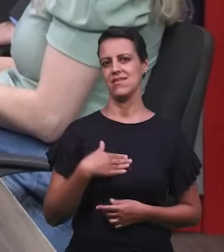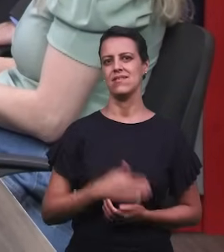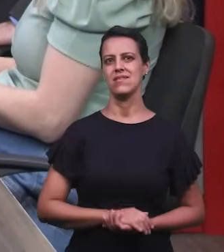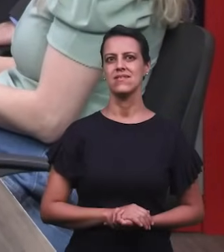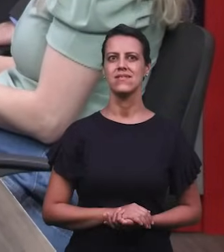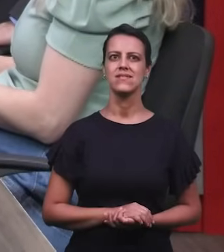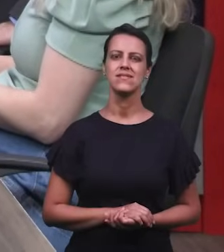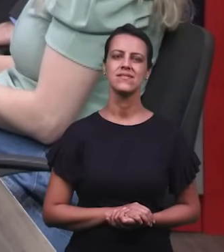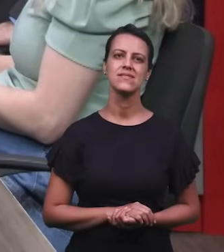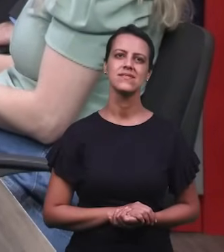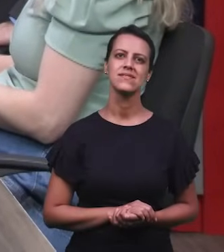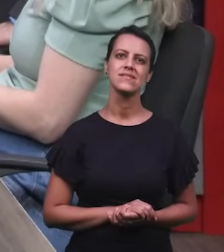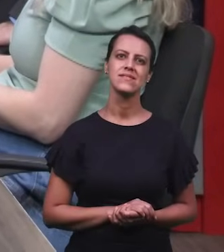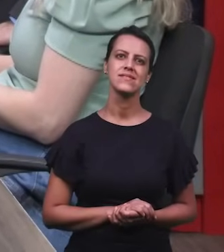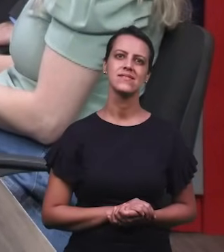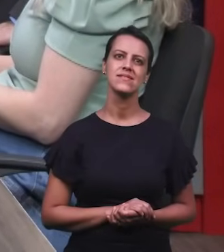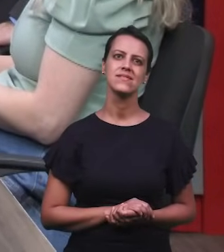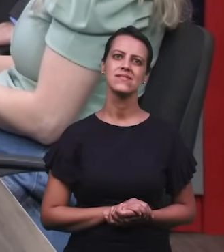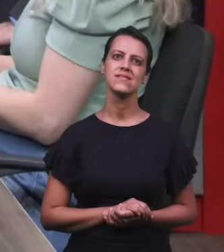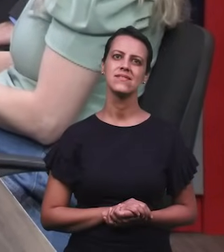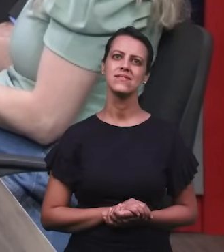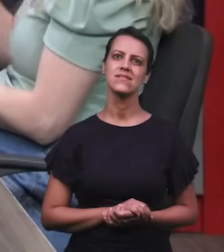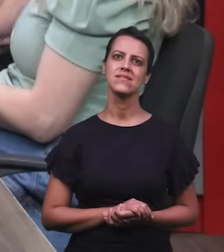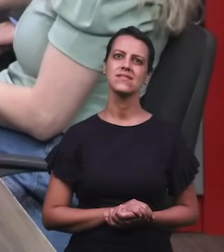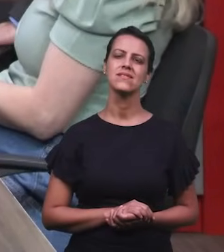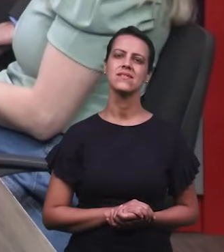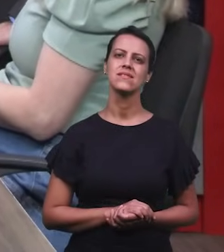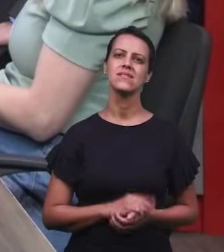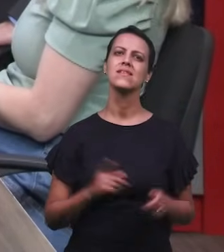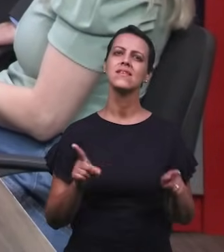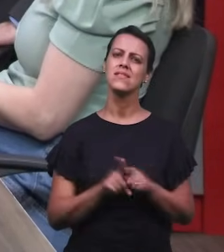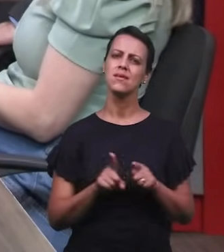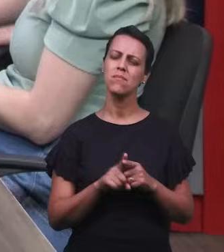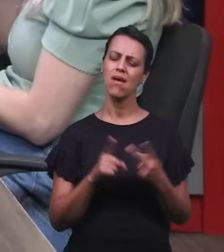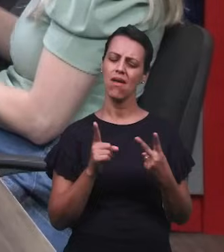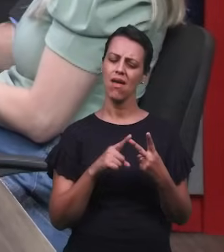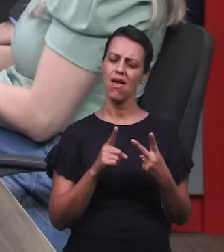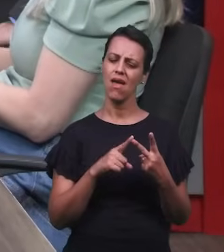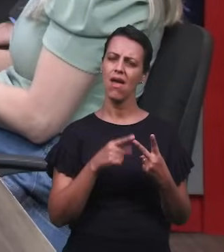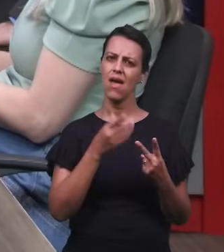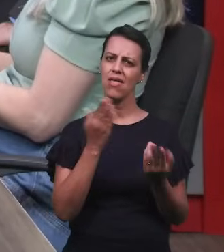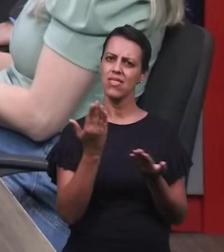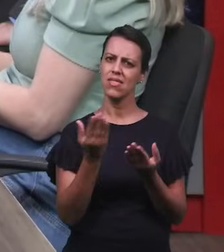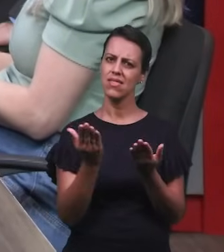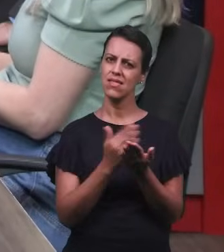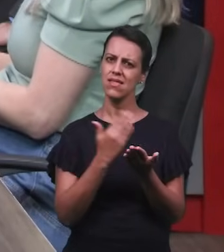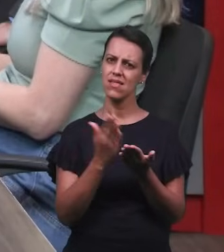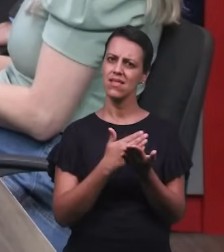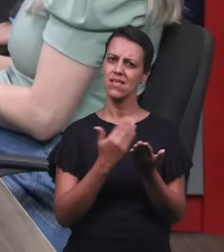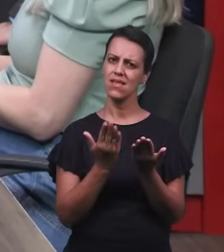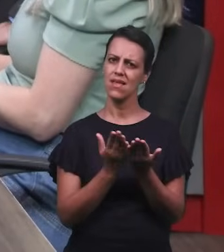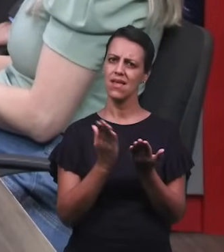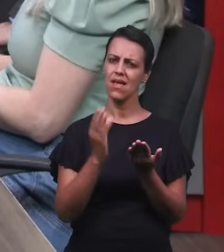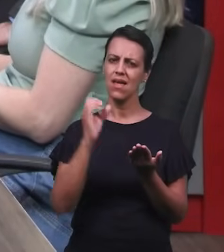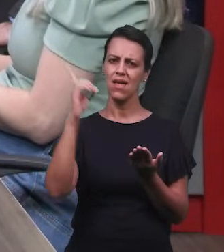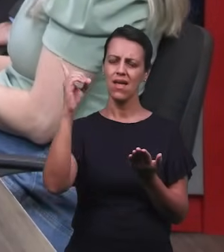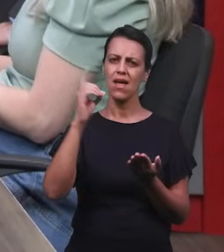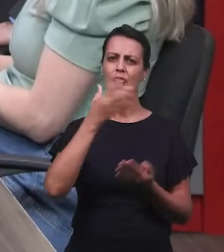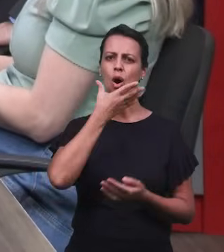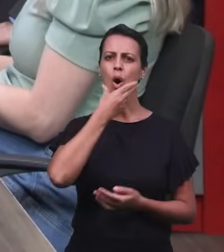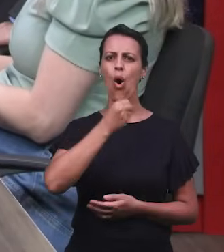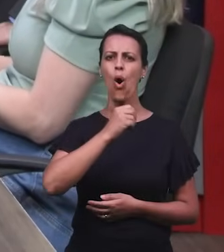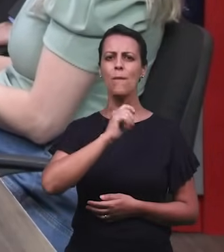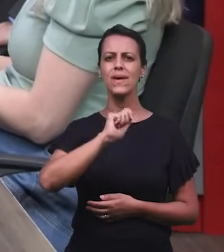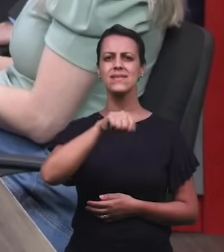vê aqui, nesse aspecto aqui, pastor, na vida de Pedro, né? E você vai ver claramente uma diferença entre Pedro antes de